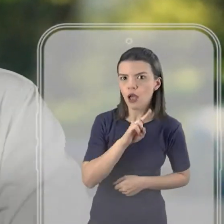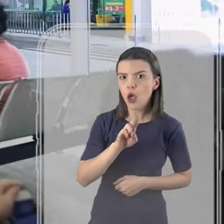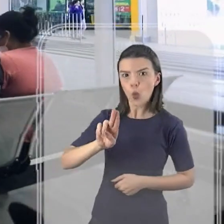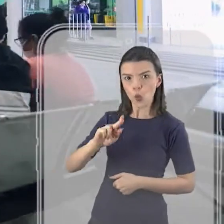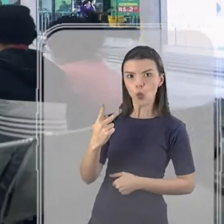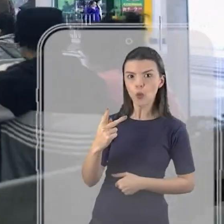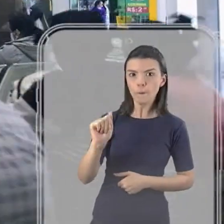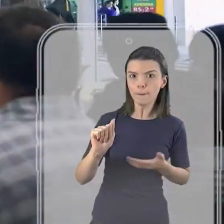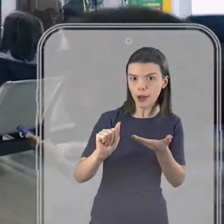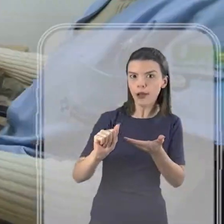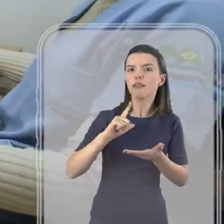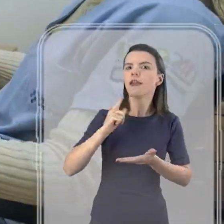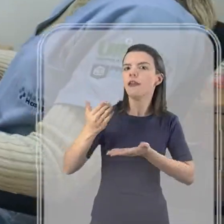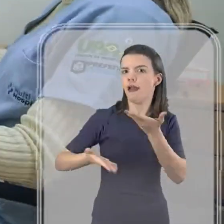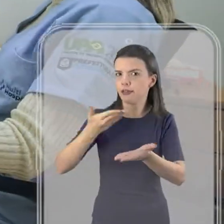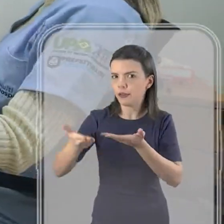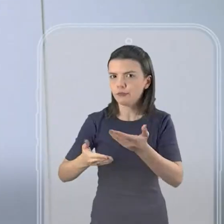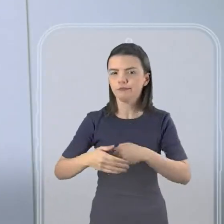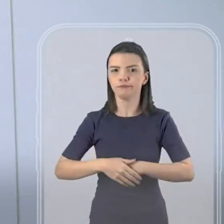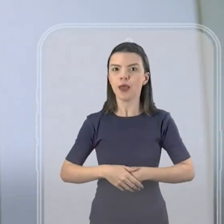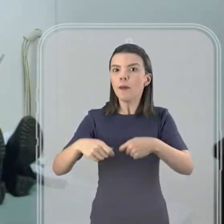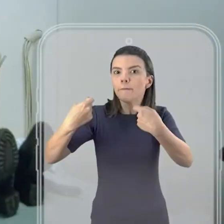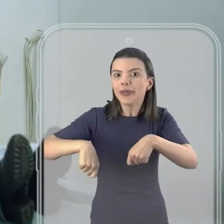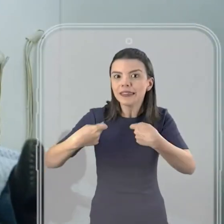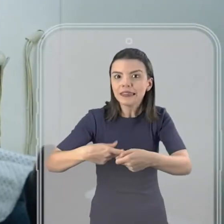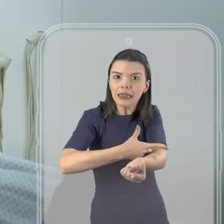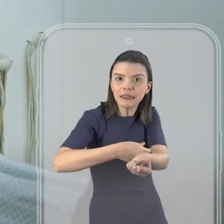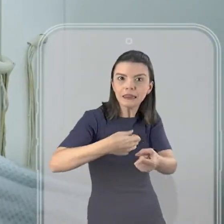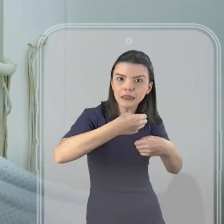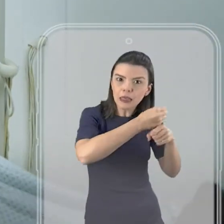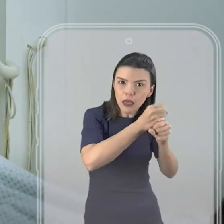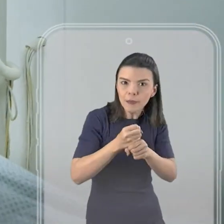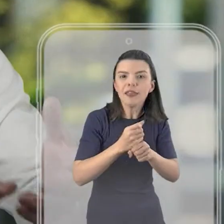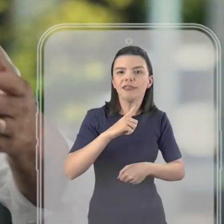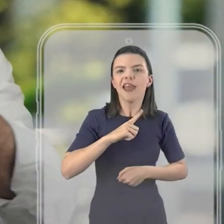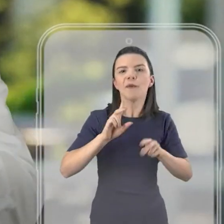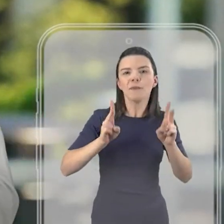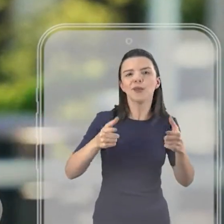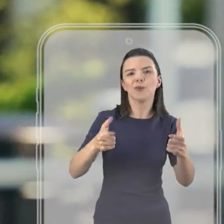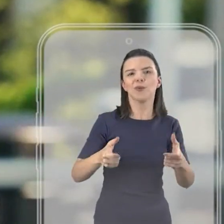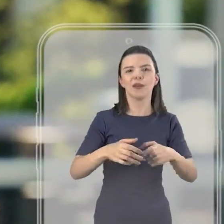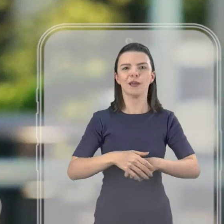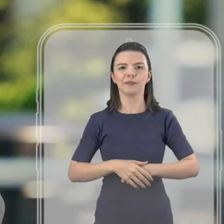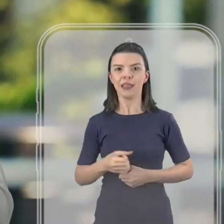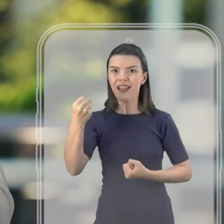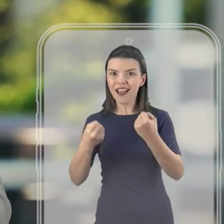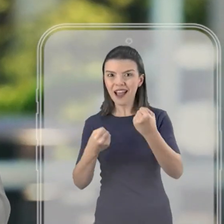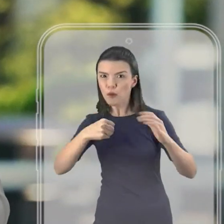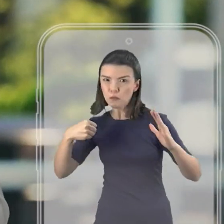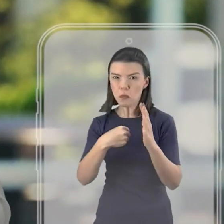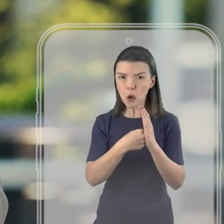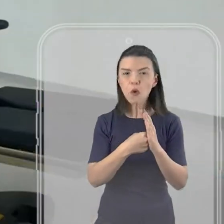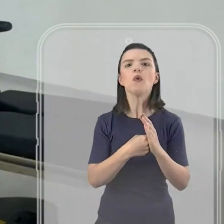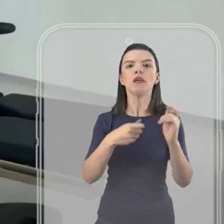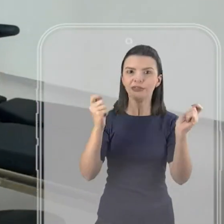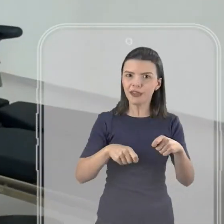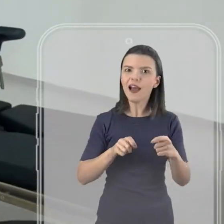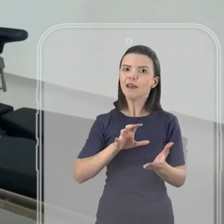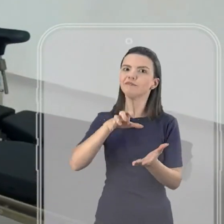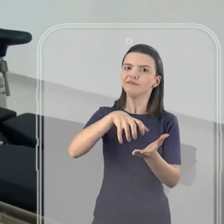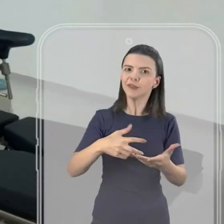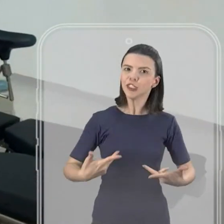atendido na UPA. Pelo atendimento, você precisa fazer um exame de imagem. Eu já tenho lá o exame de imagem. Quando o seu acidente foi grave, você precisa fazer uma pequena cirurgia.